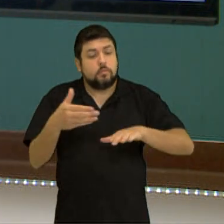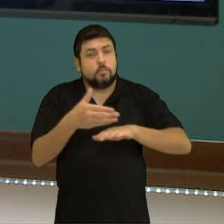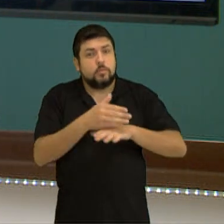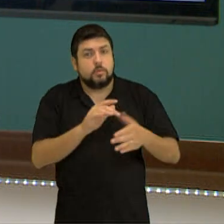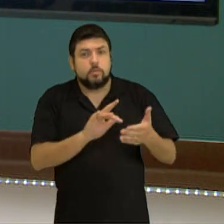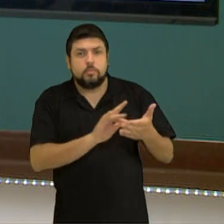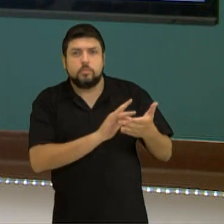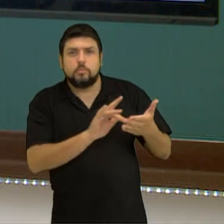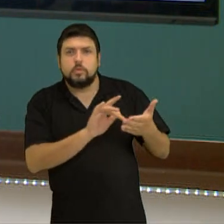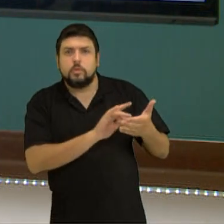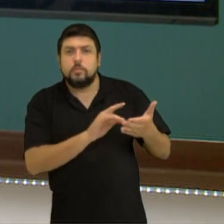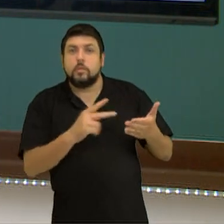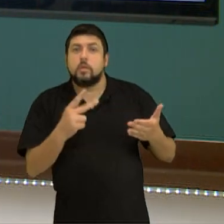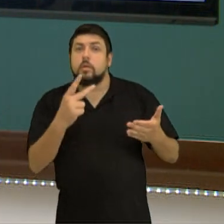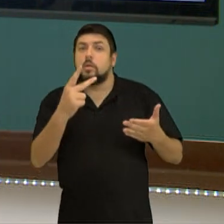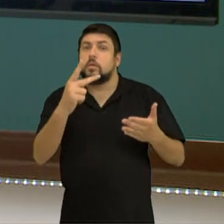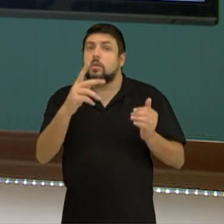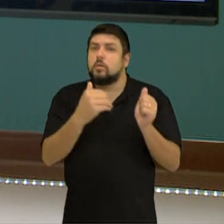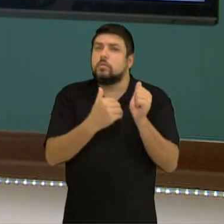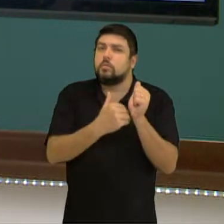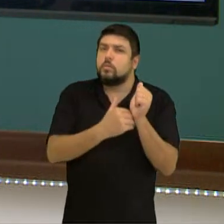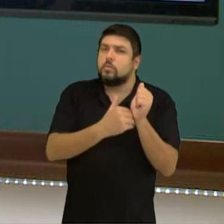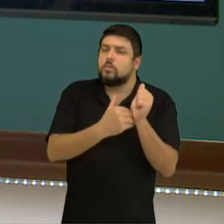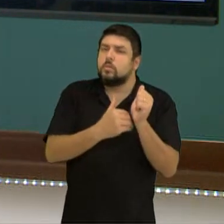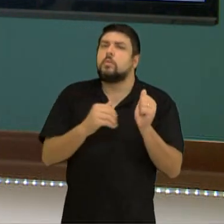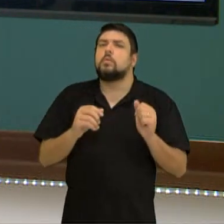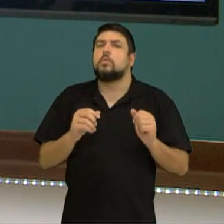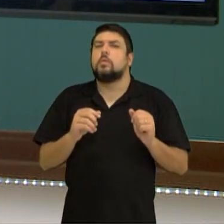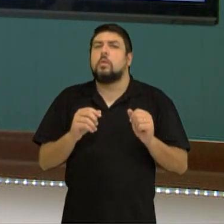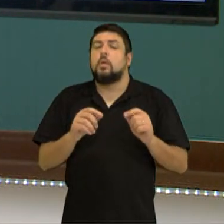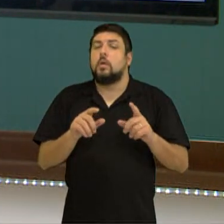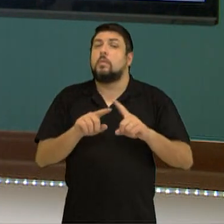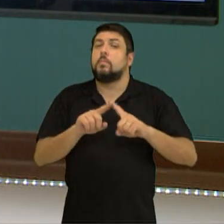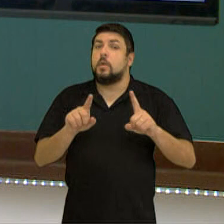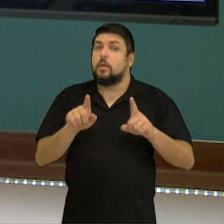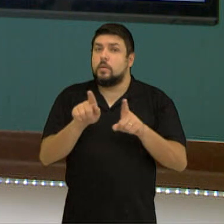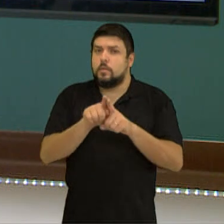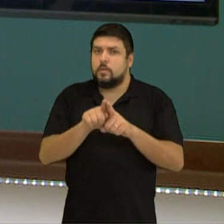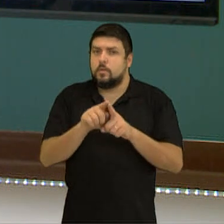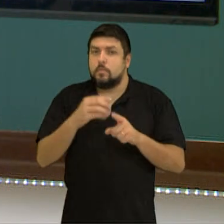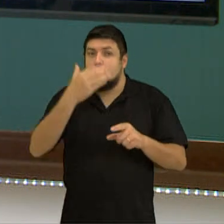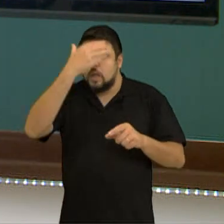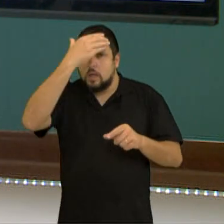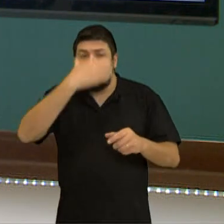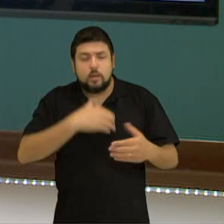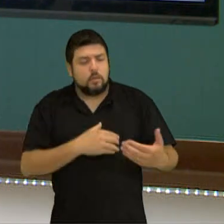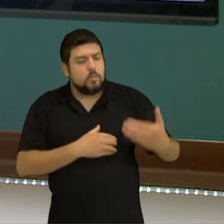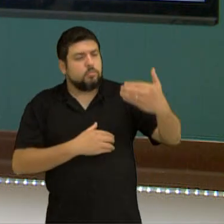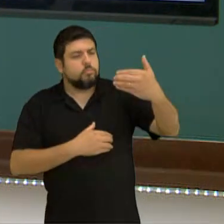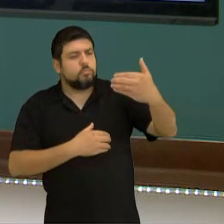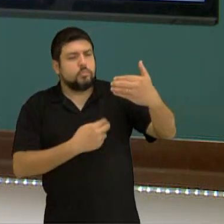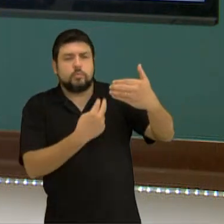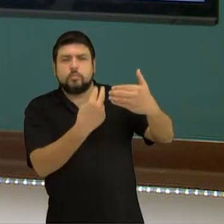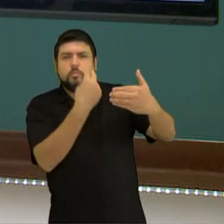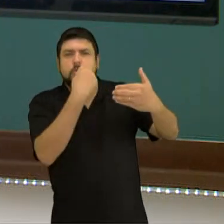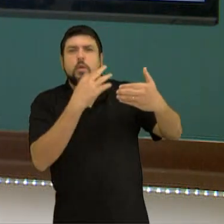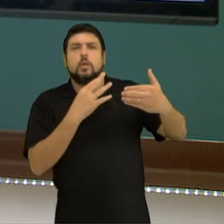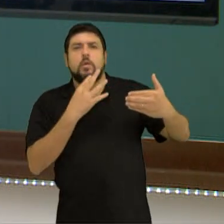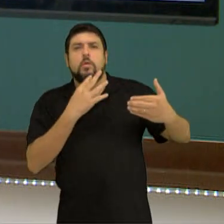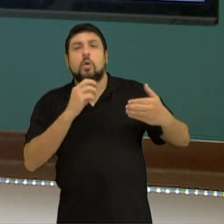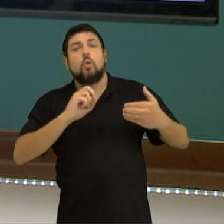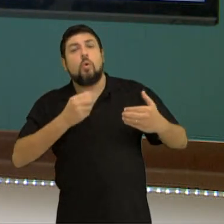seu password, com a tua senha, mas também pelo Face ID ou pelo Touch ID,